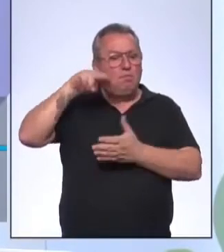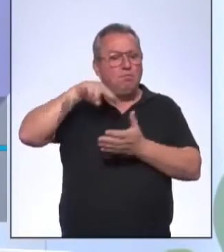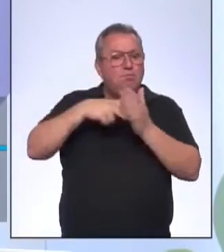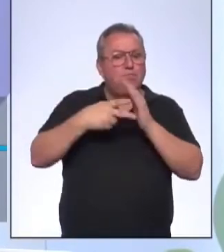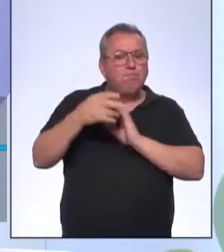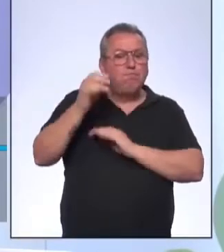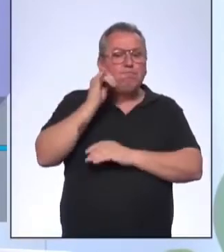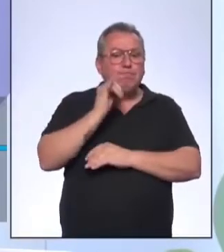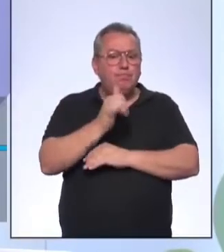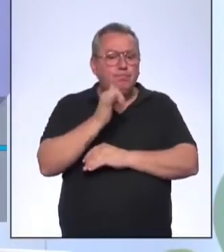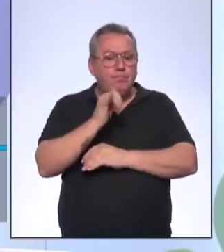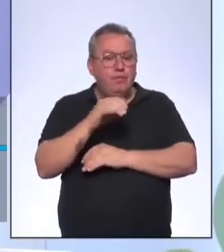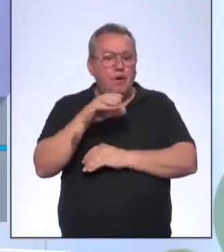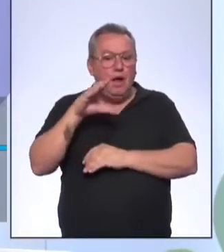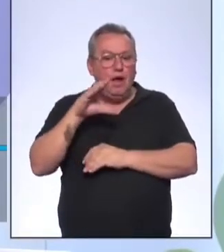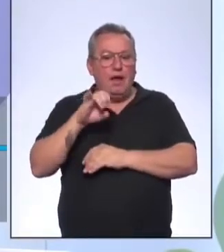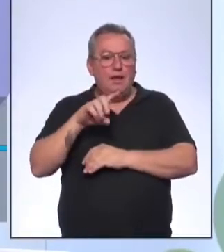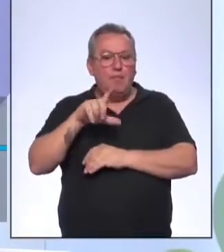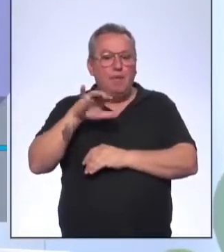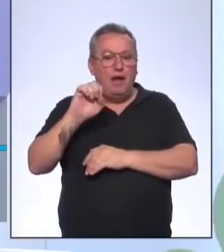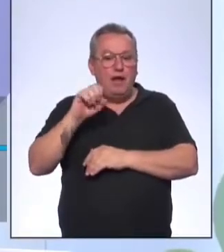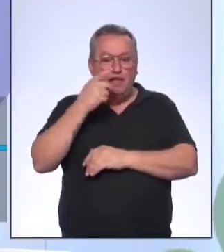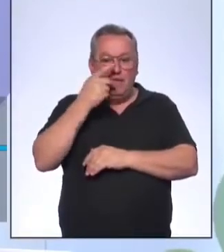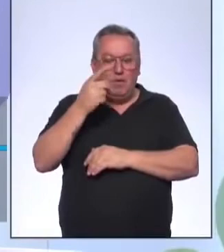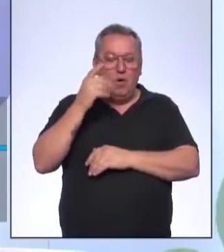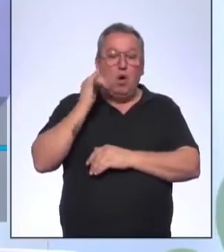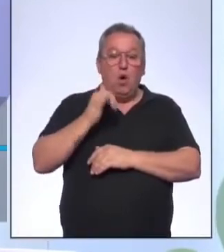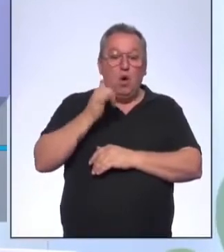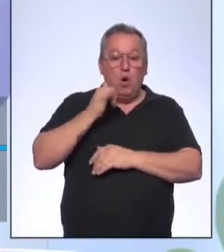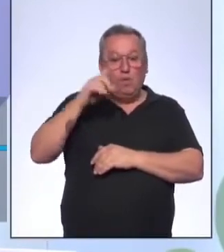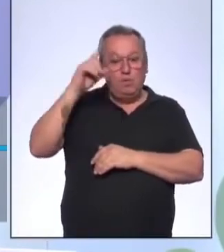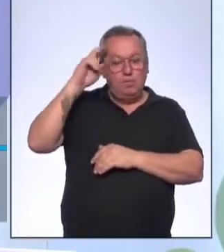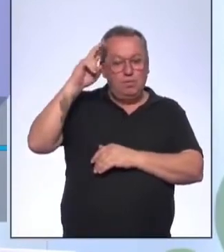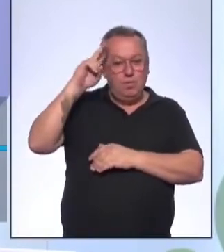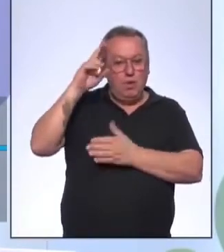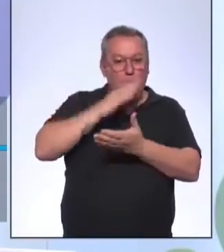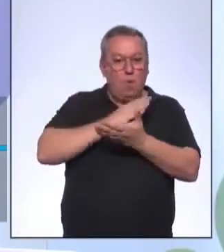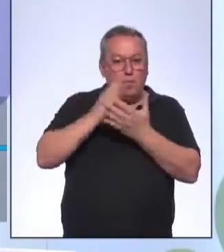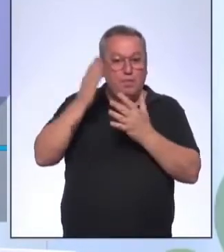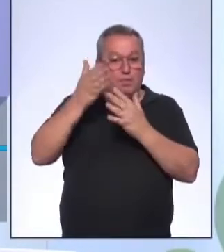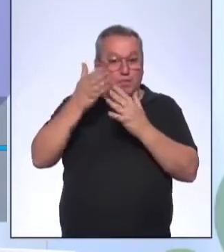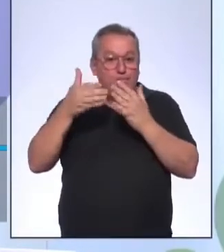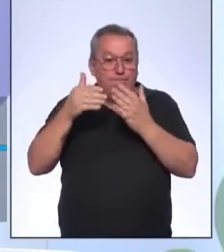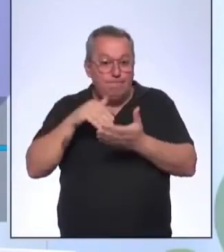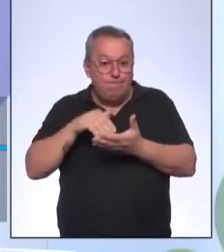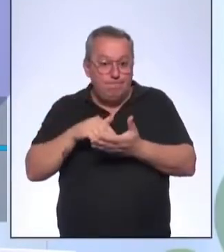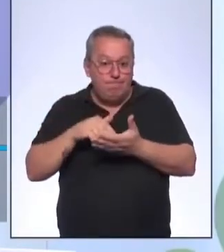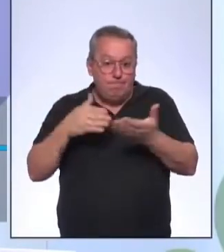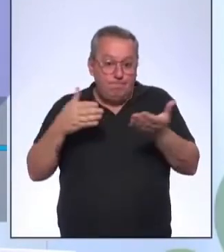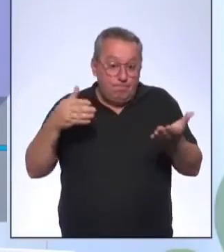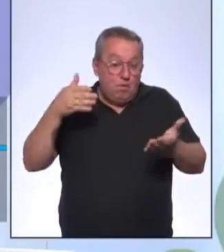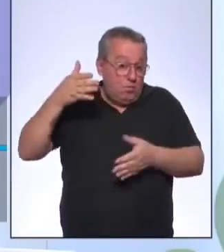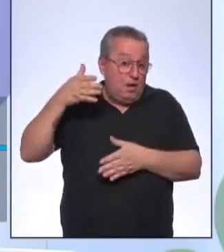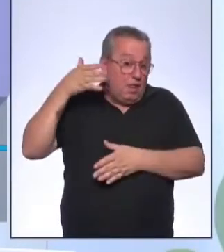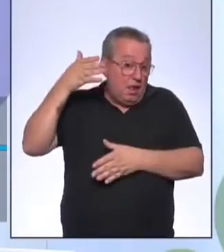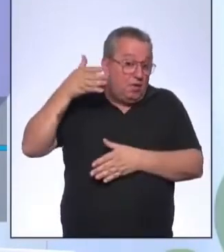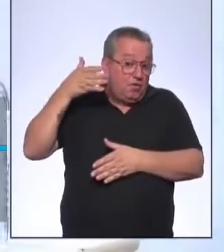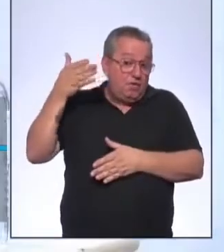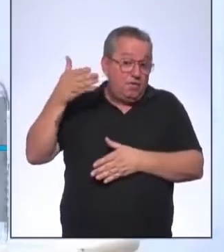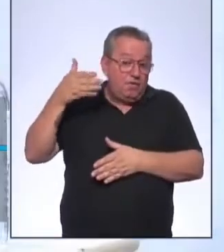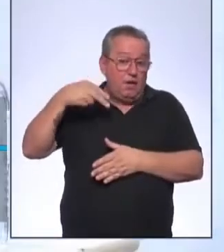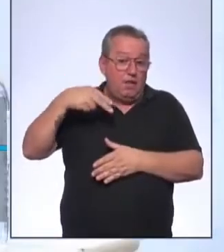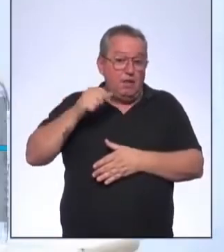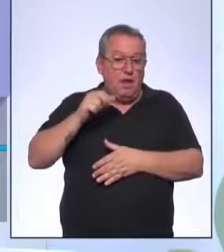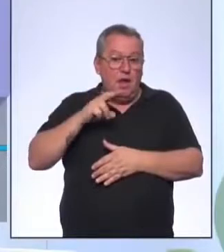conto a Cibele comentou aqui para gente conta uma história com começo meio e fim começo meio e fim uma narrativa não é